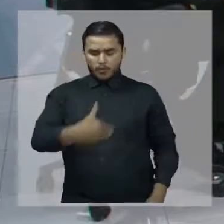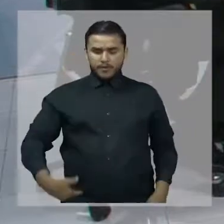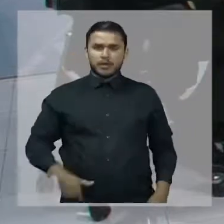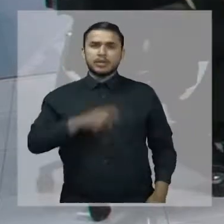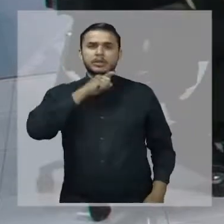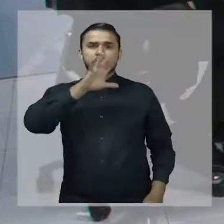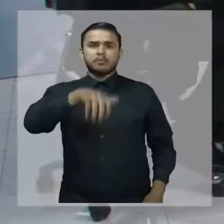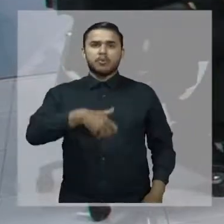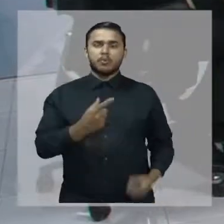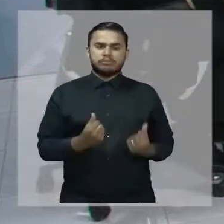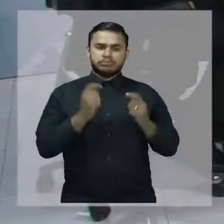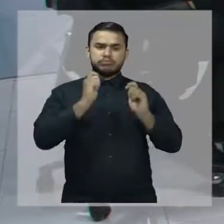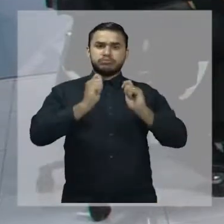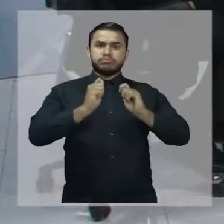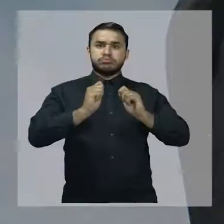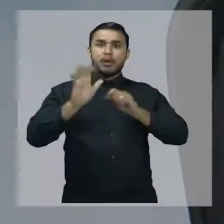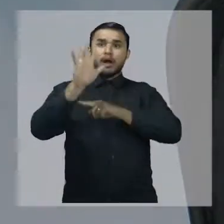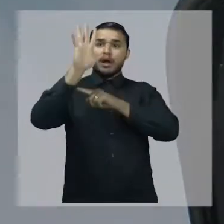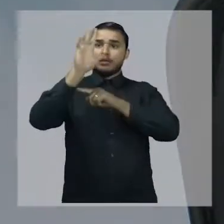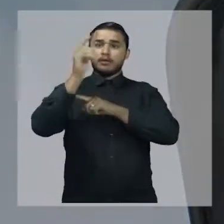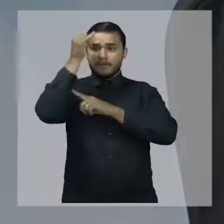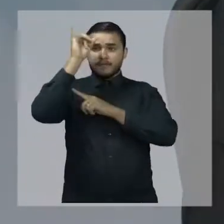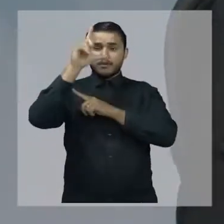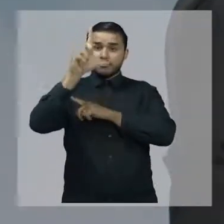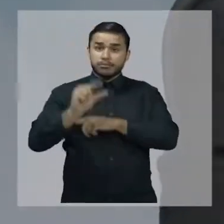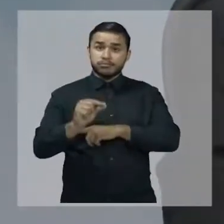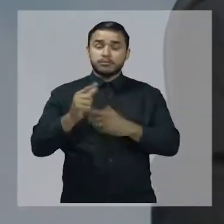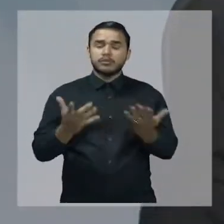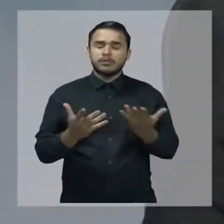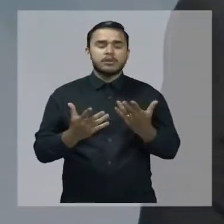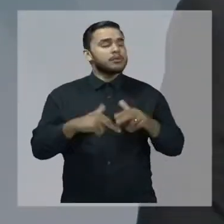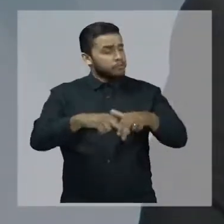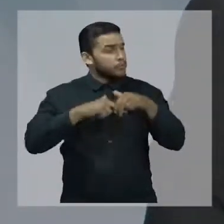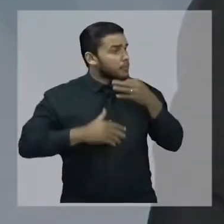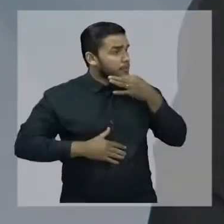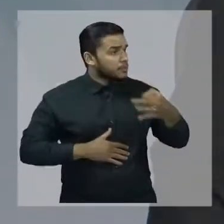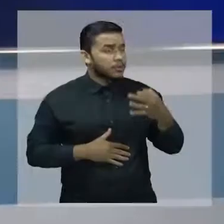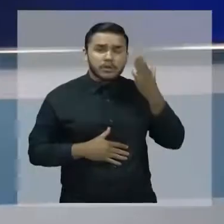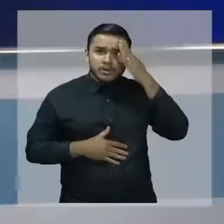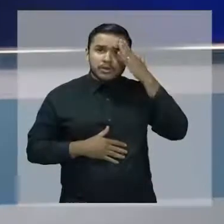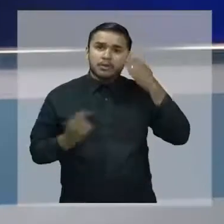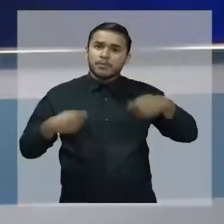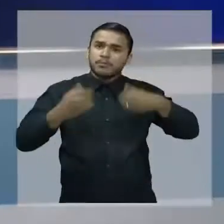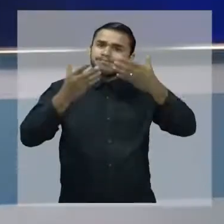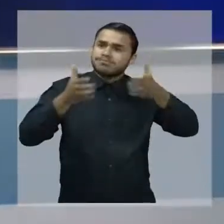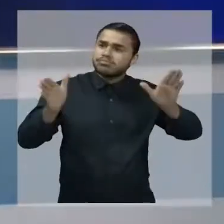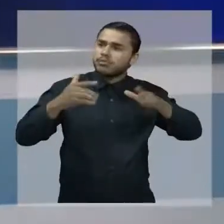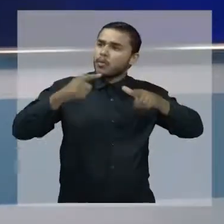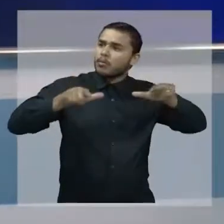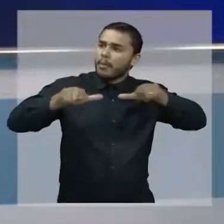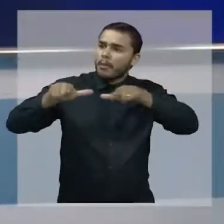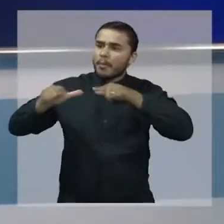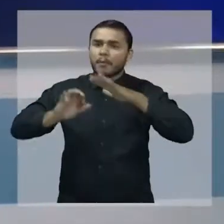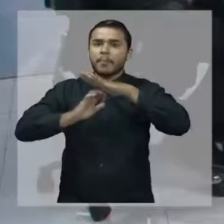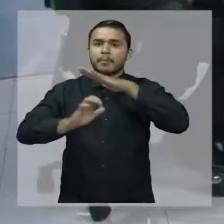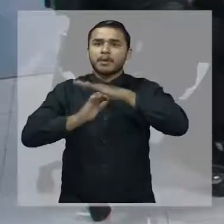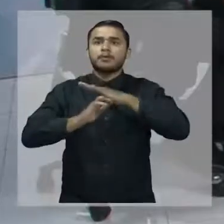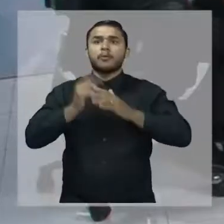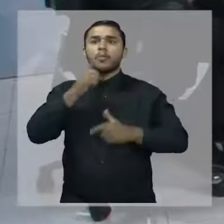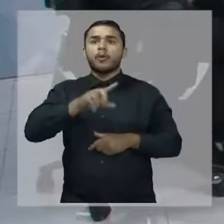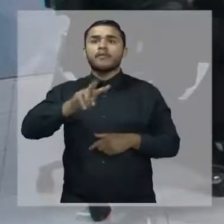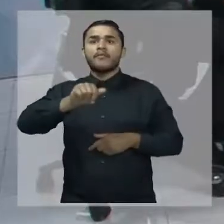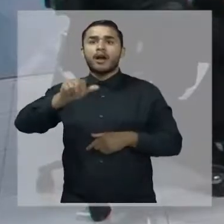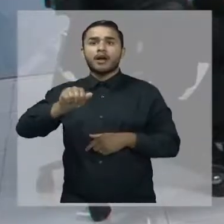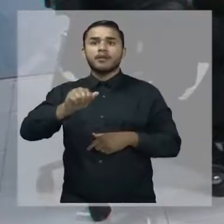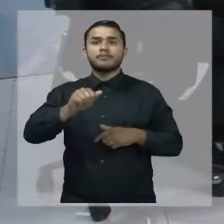abertura econômica, é mercado, é competição. Então, é na contramão do que o Brasil foi na Constituinte. Alguma pontuação sobre... Sim, eu queria falar. Em